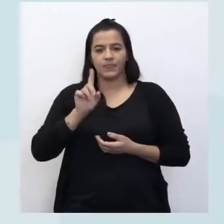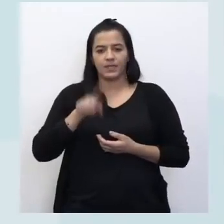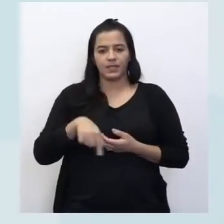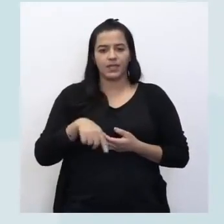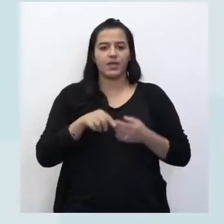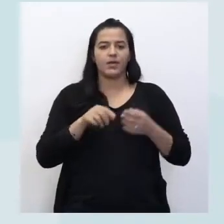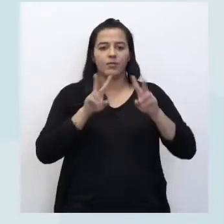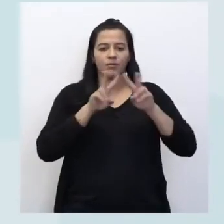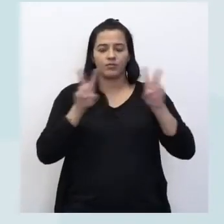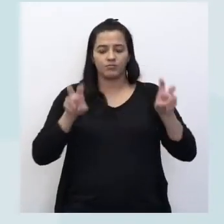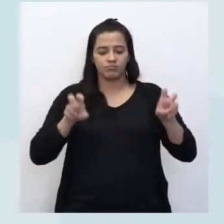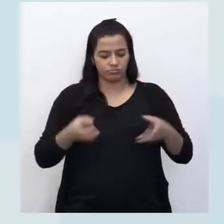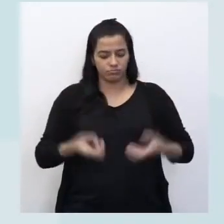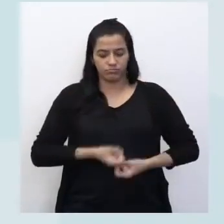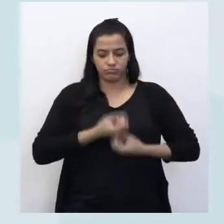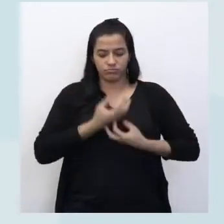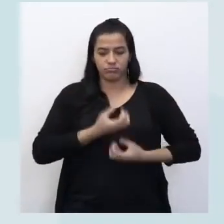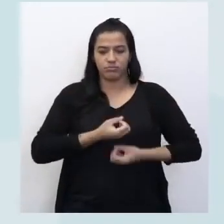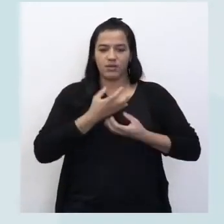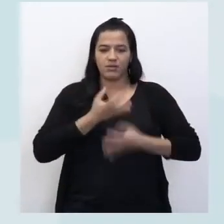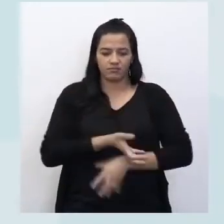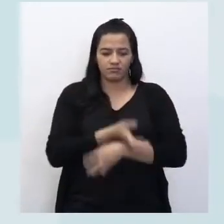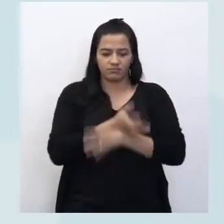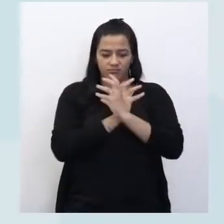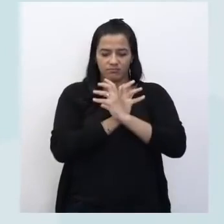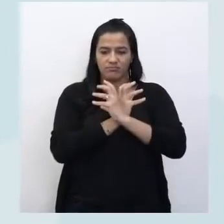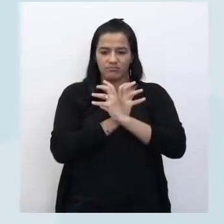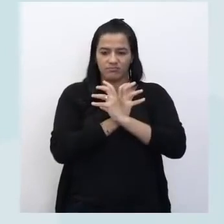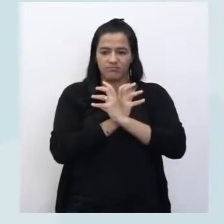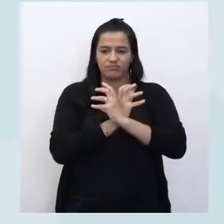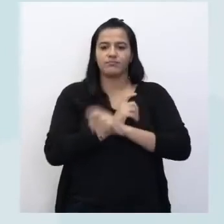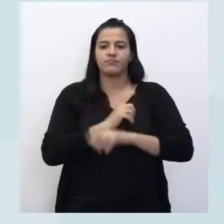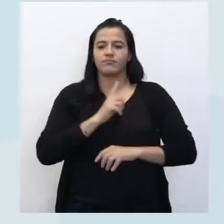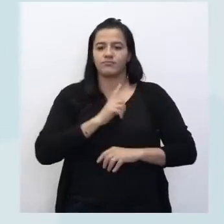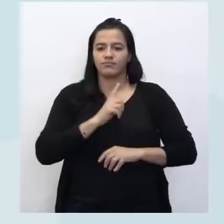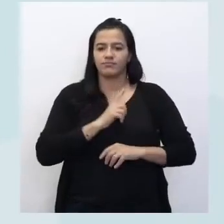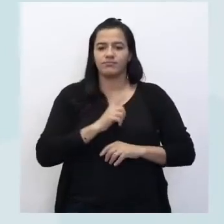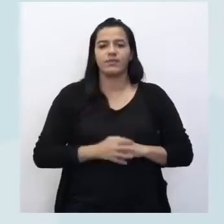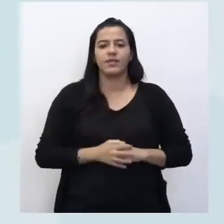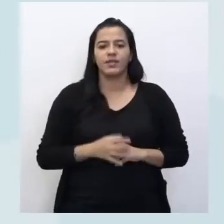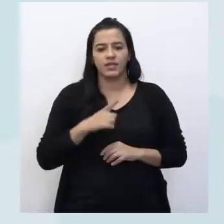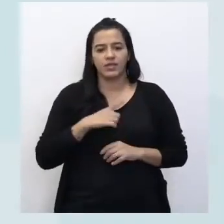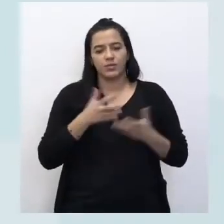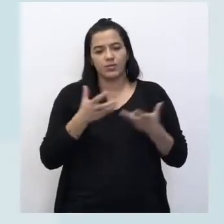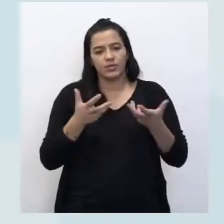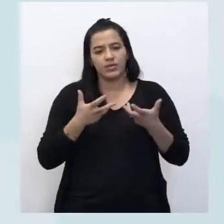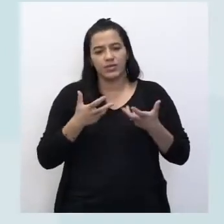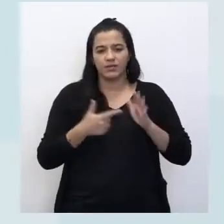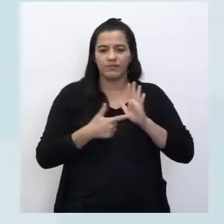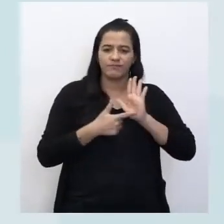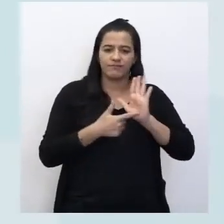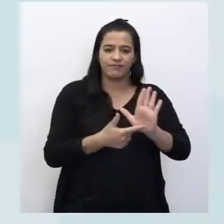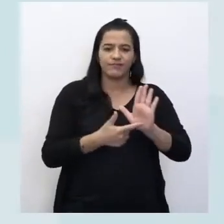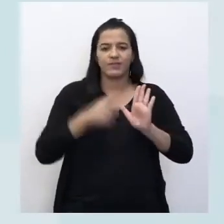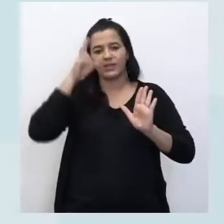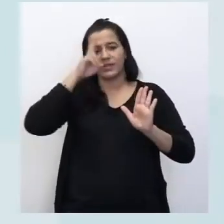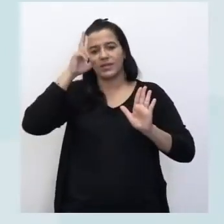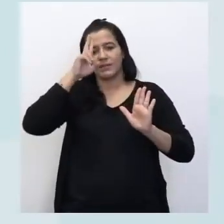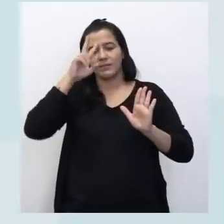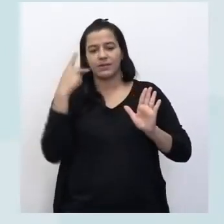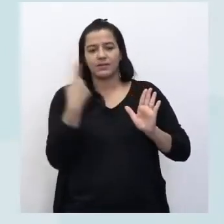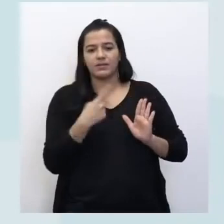Caveira. E eu gostaria, então, com toda a deferência e a honra à memória de Cruz e